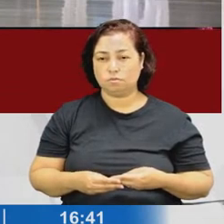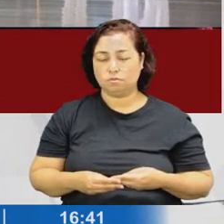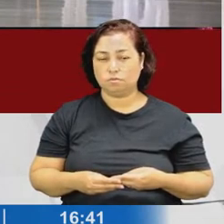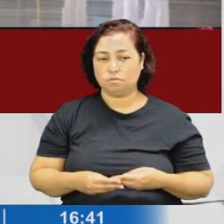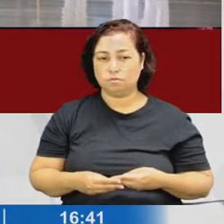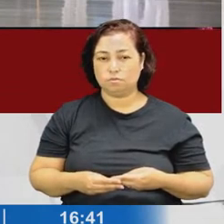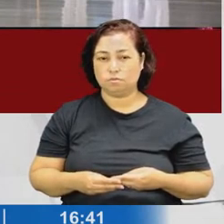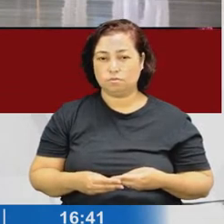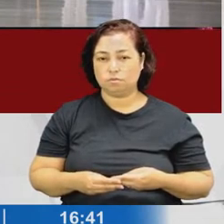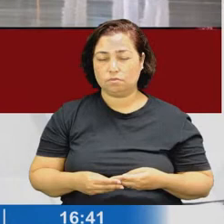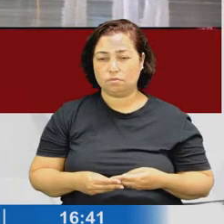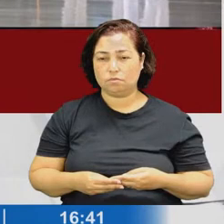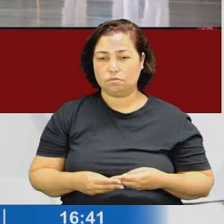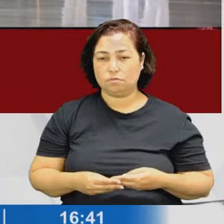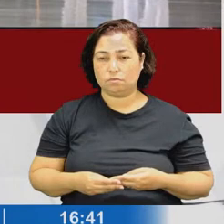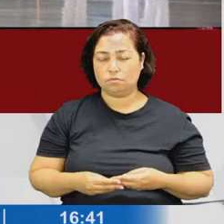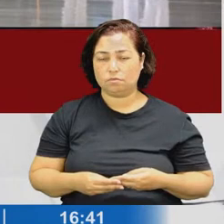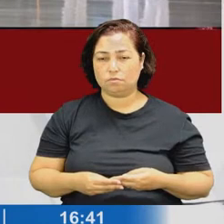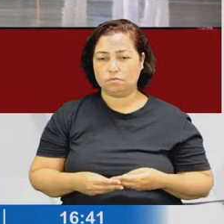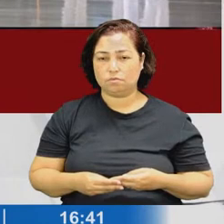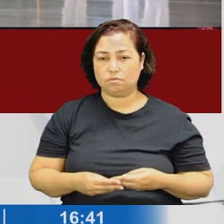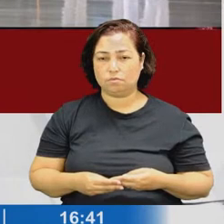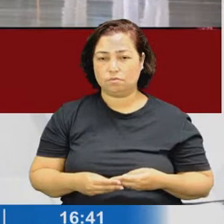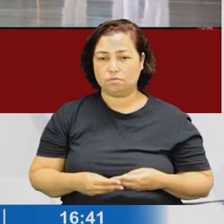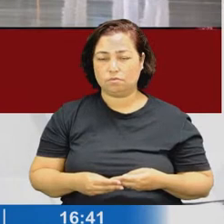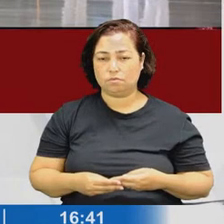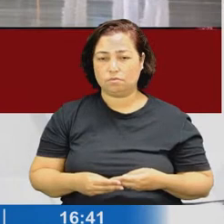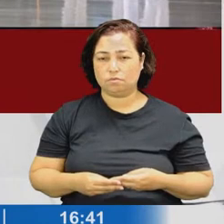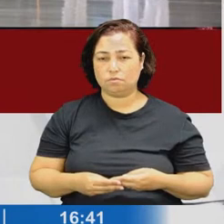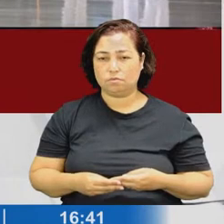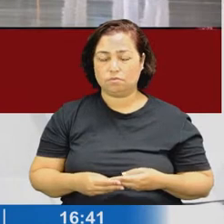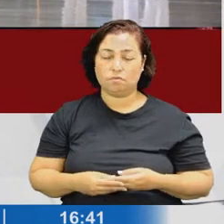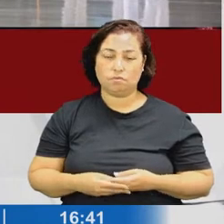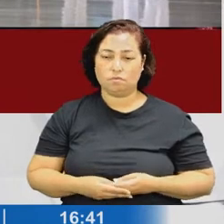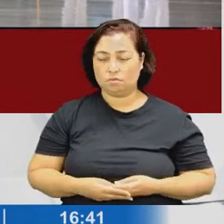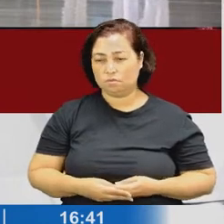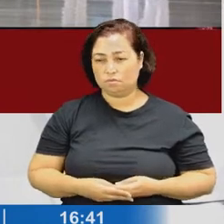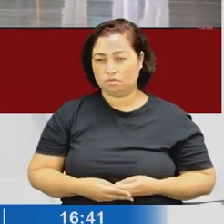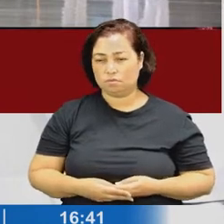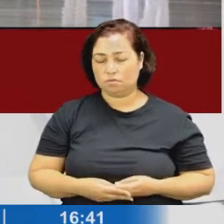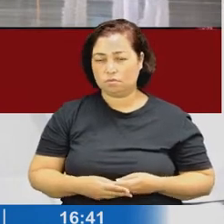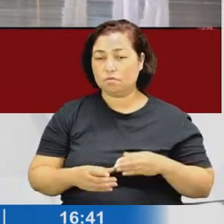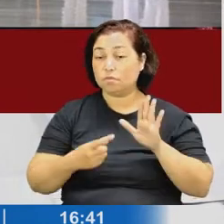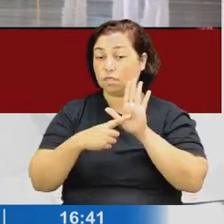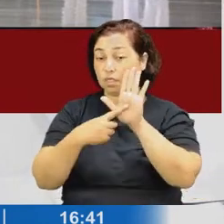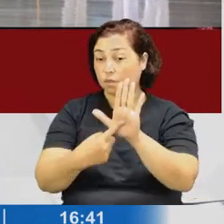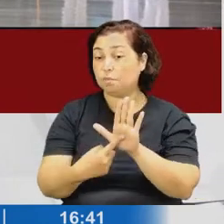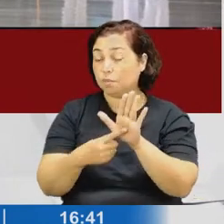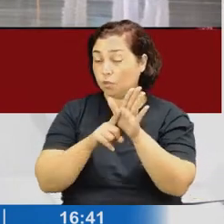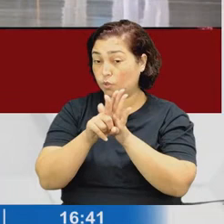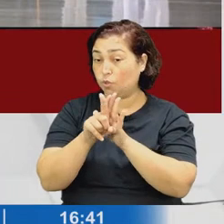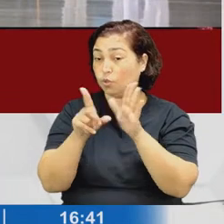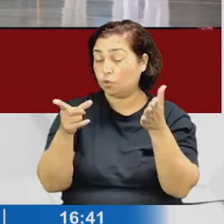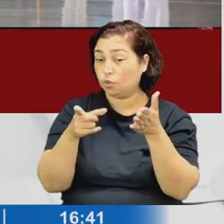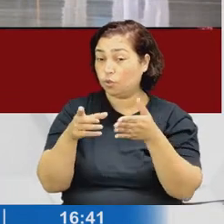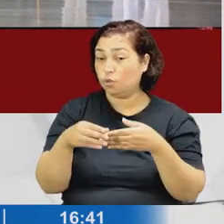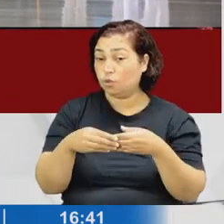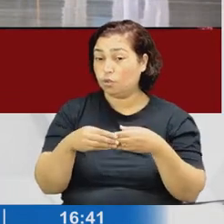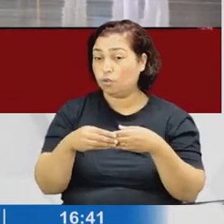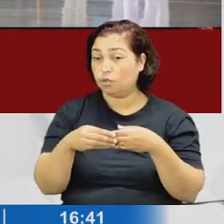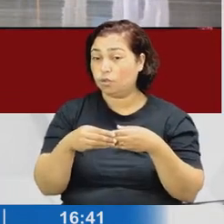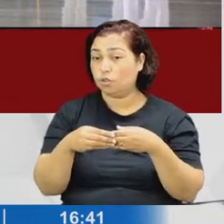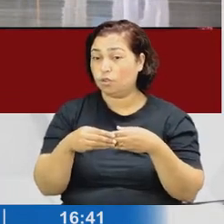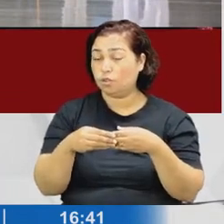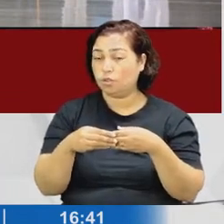não aguardando não levando não é um detalhe gente é um detalhe que faz uma diferença real ele tá de